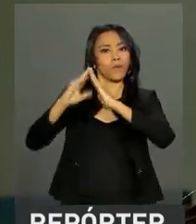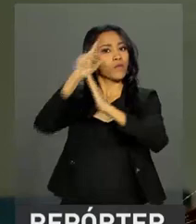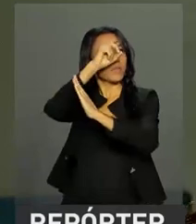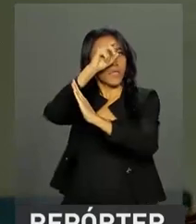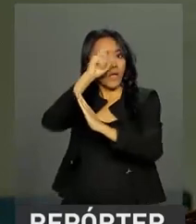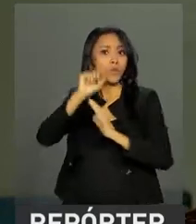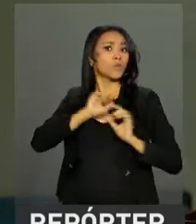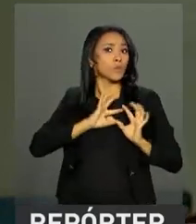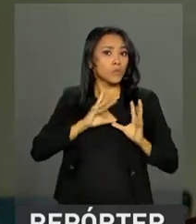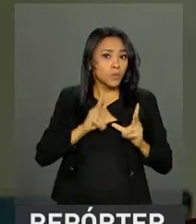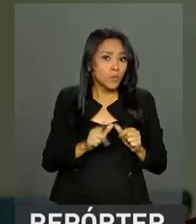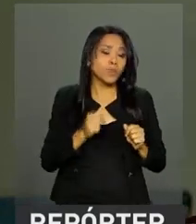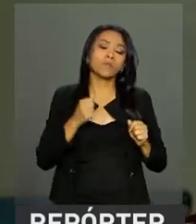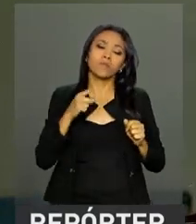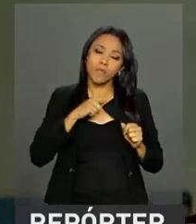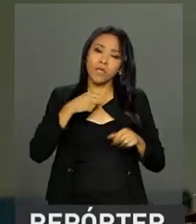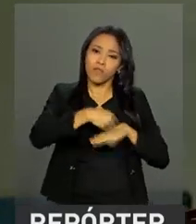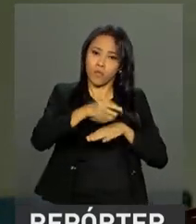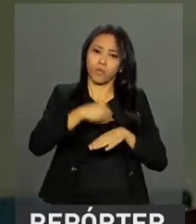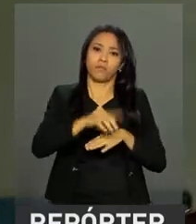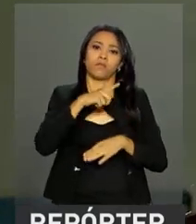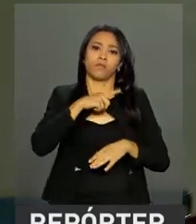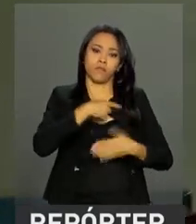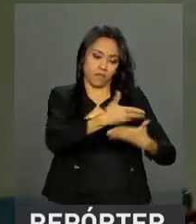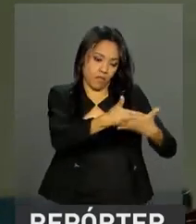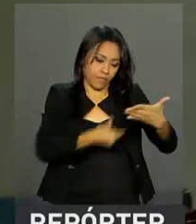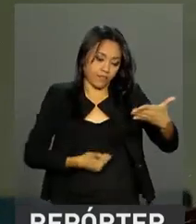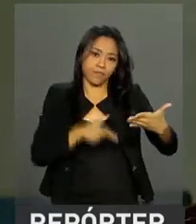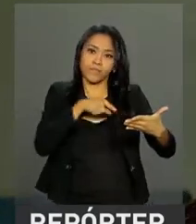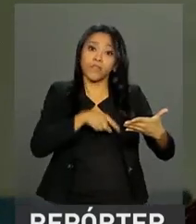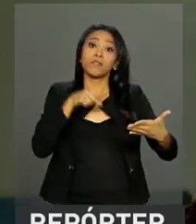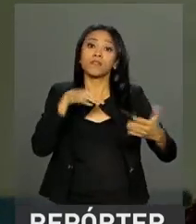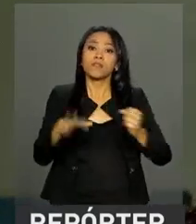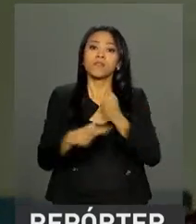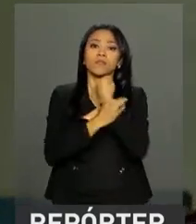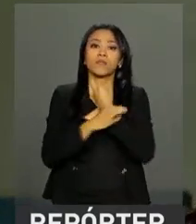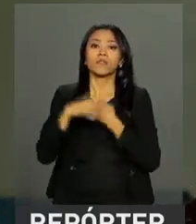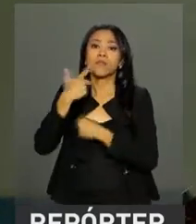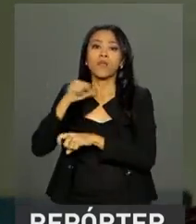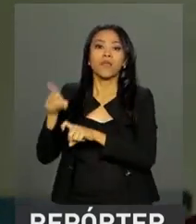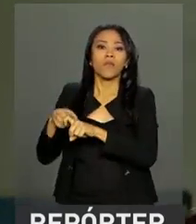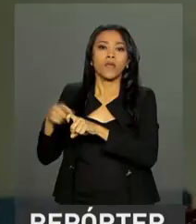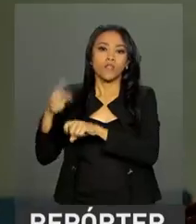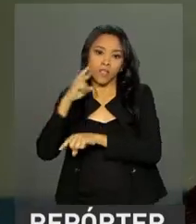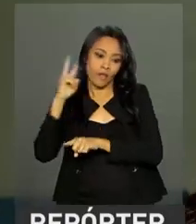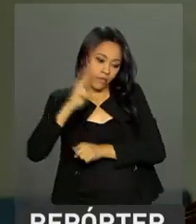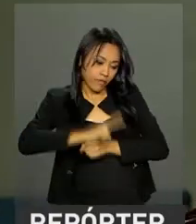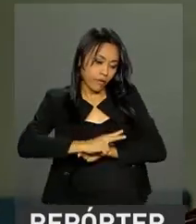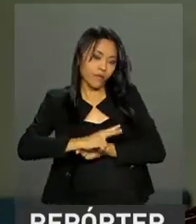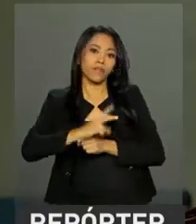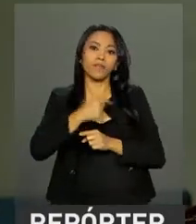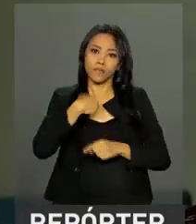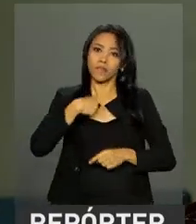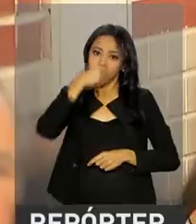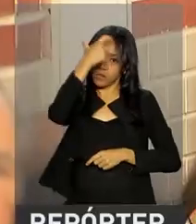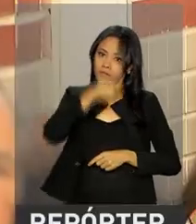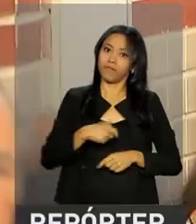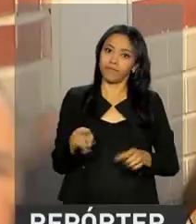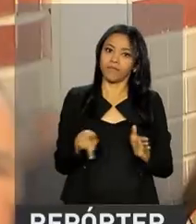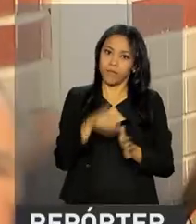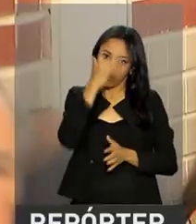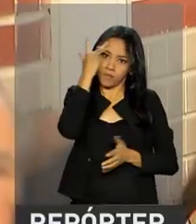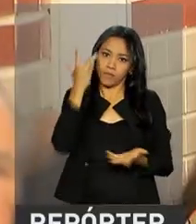informação daquele atendimento fica registrado. Isso traz uma segurança para o profissional que está atendendo e para o paciente que está recebendo o atendimento.